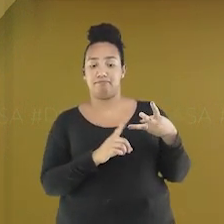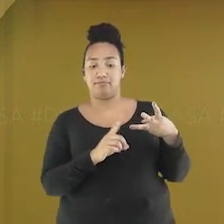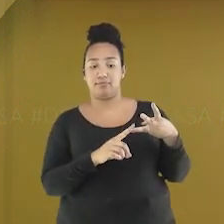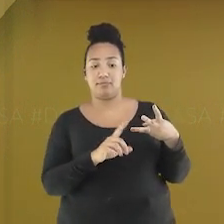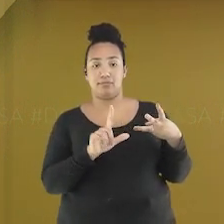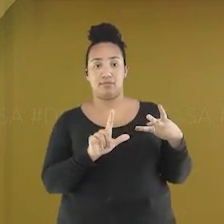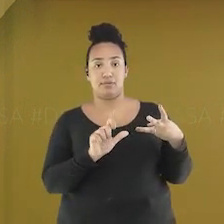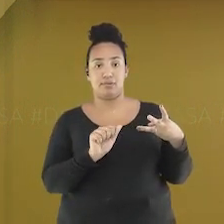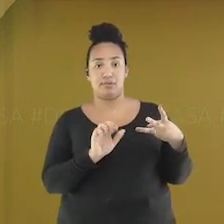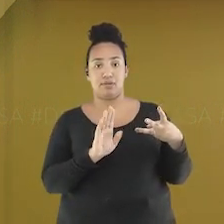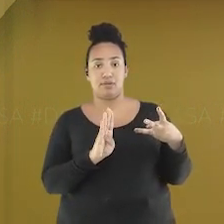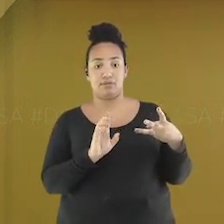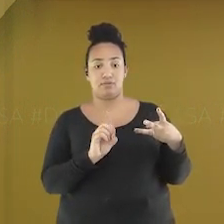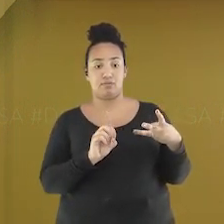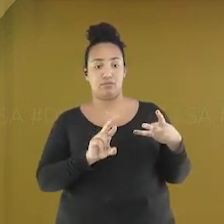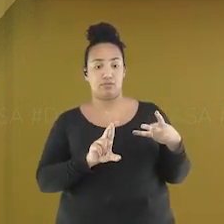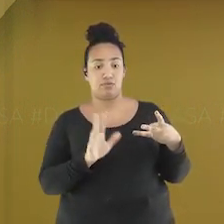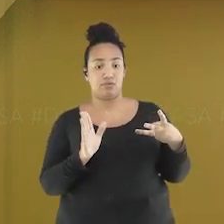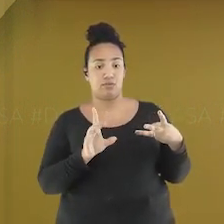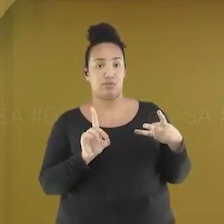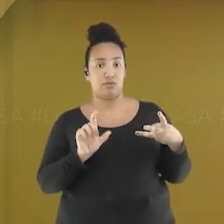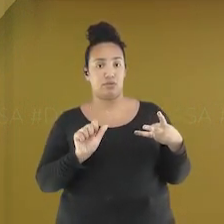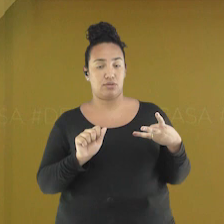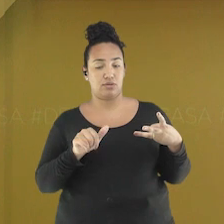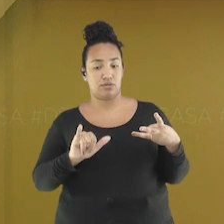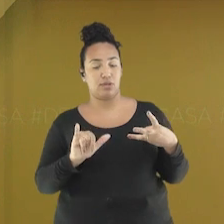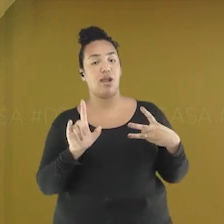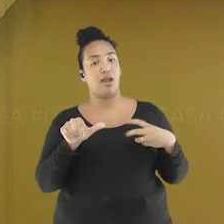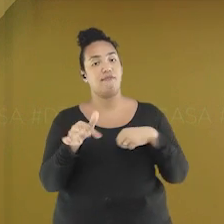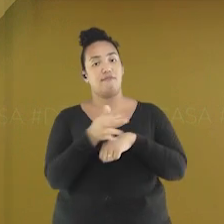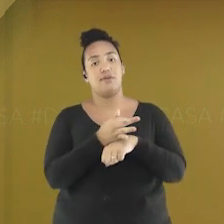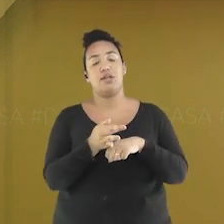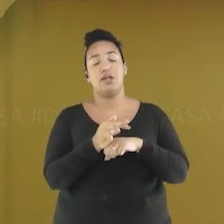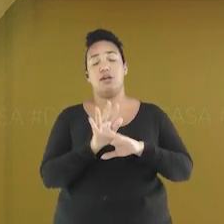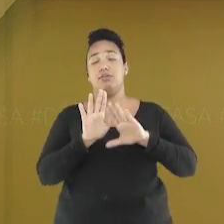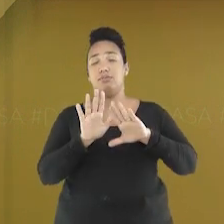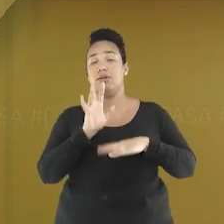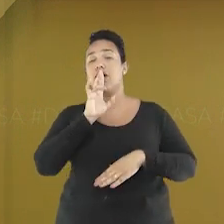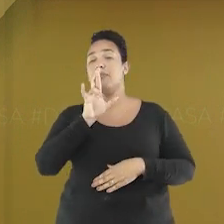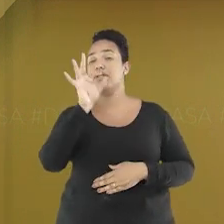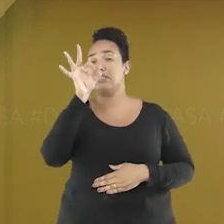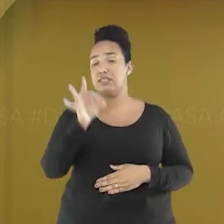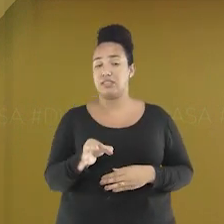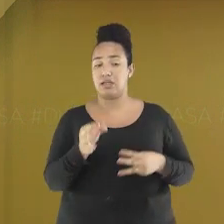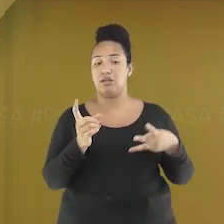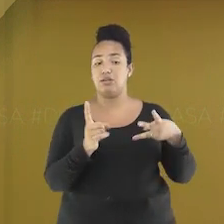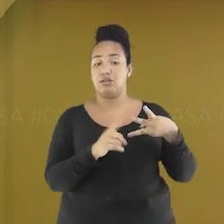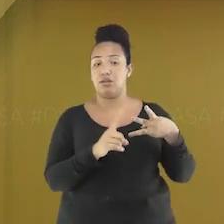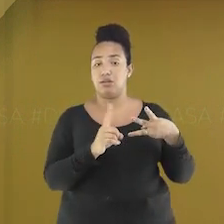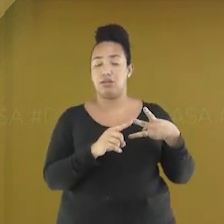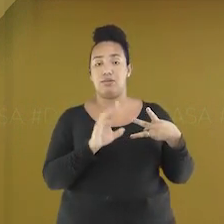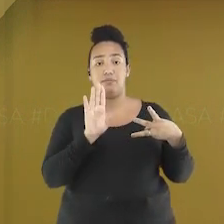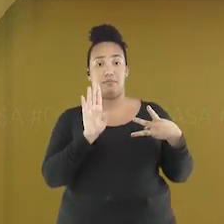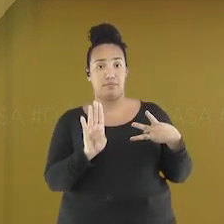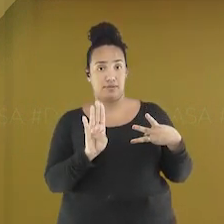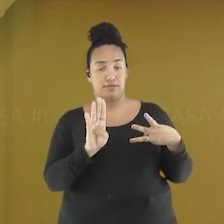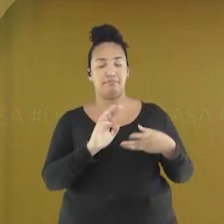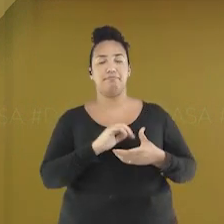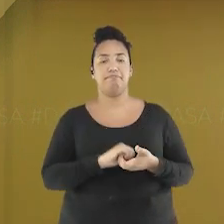Labor Day, que é outro feriado. Então, a nossa resposta é a letra